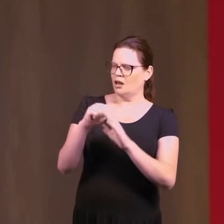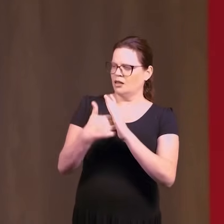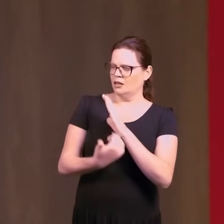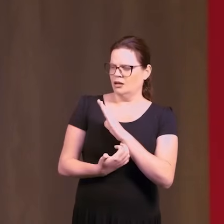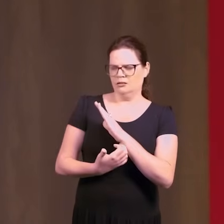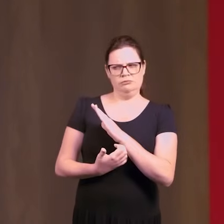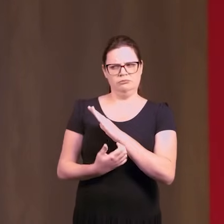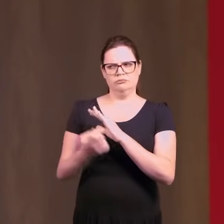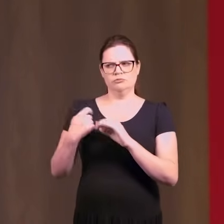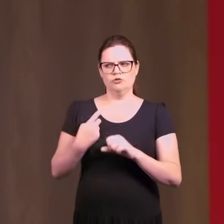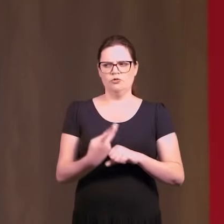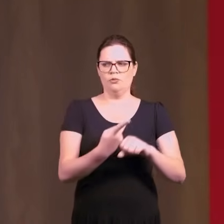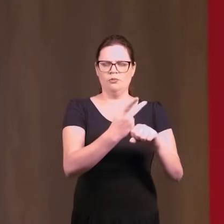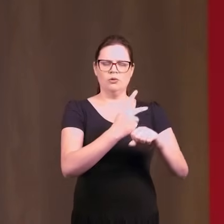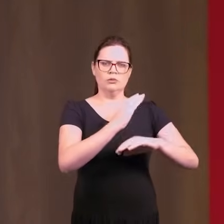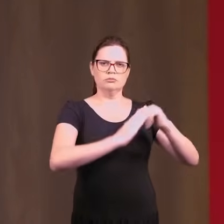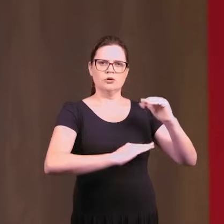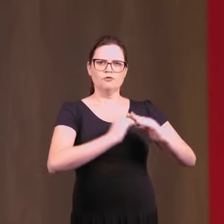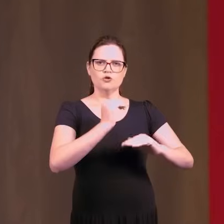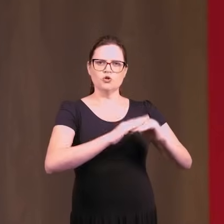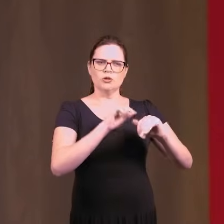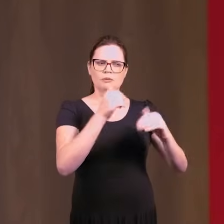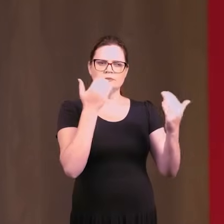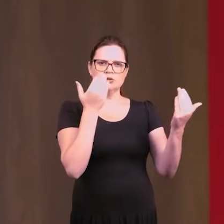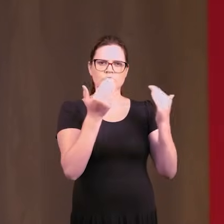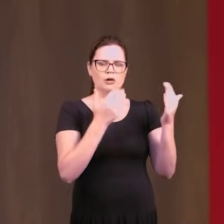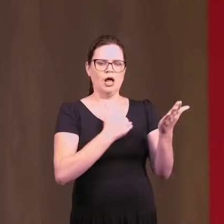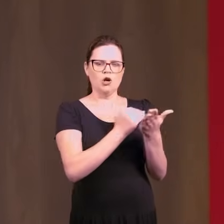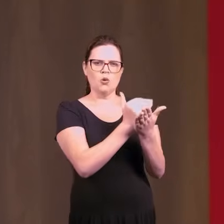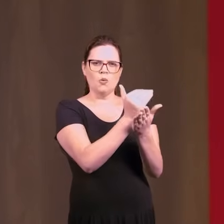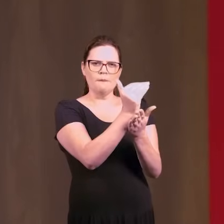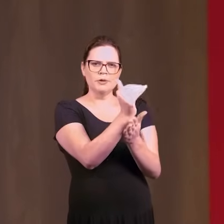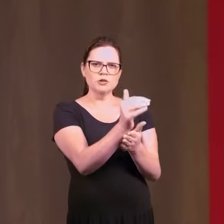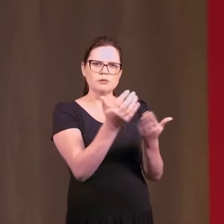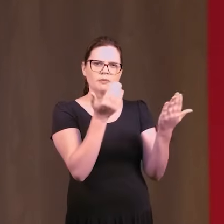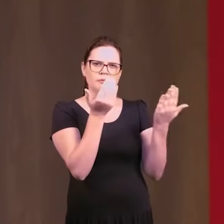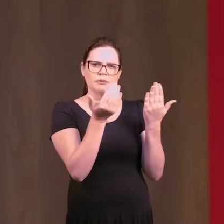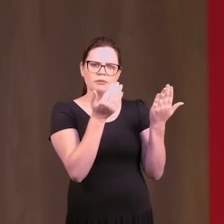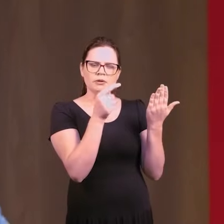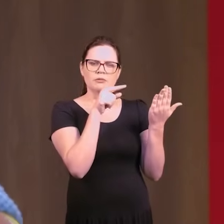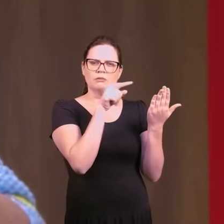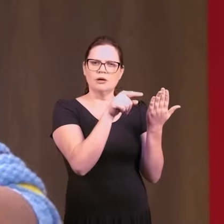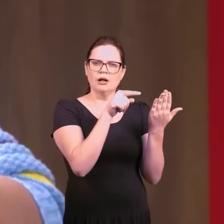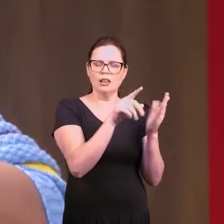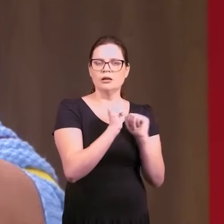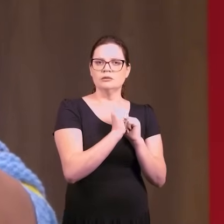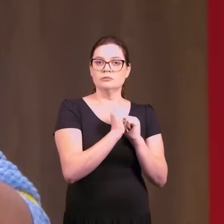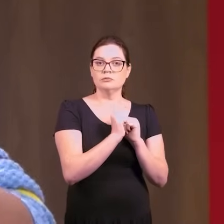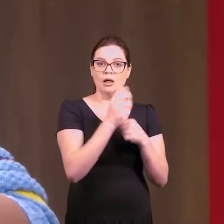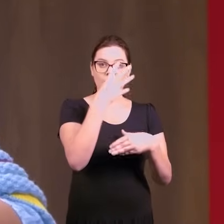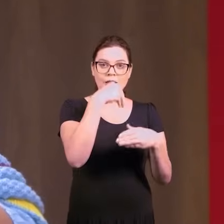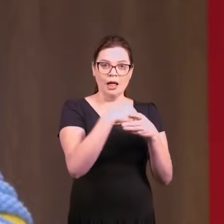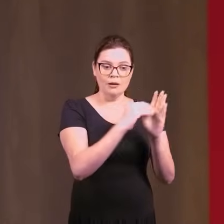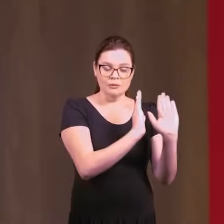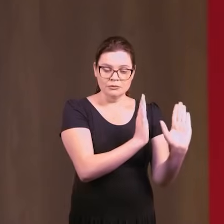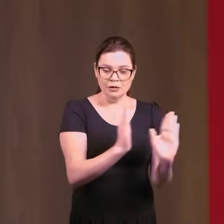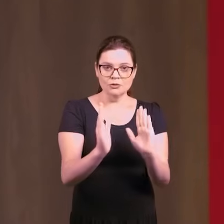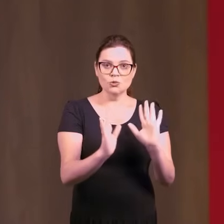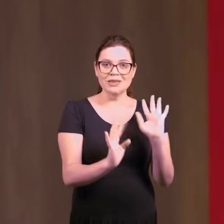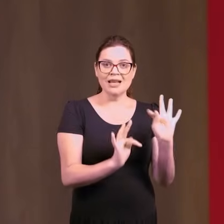ajuda terapêutica, começou a fazer ali a psicanálise, e ali dentro daquele